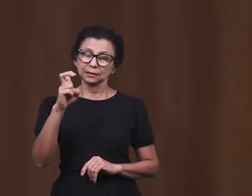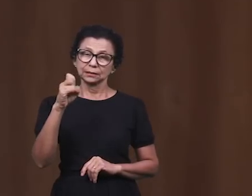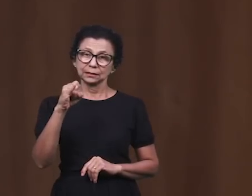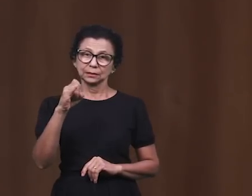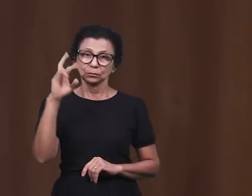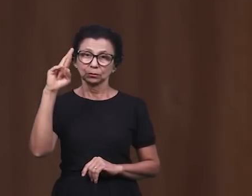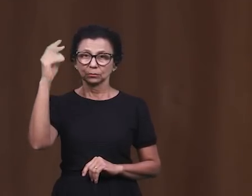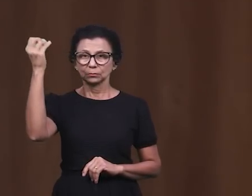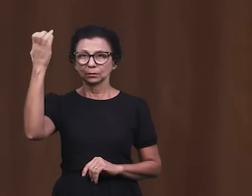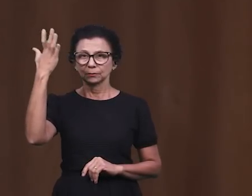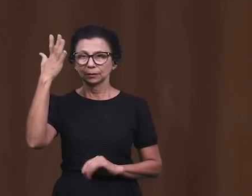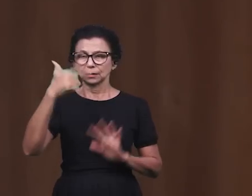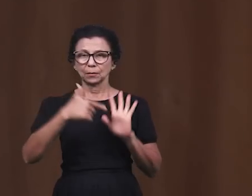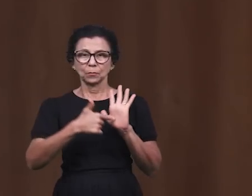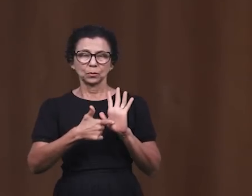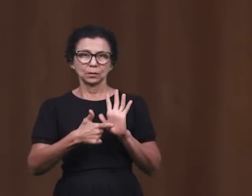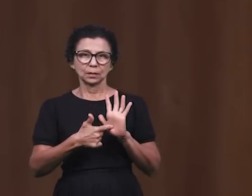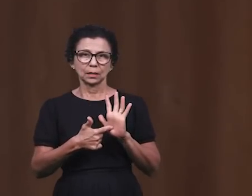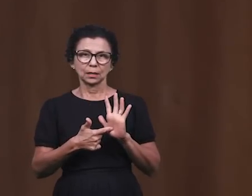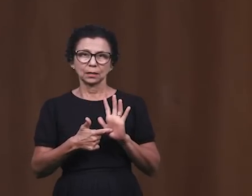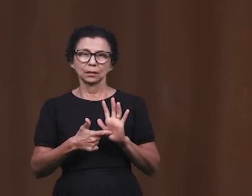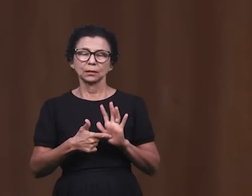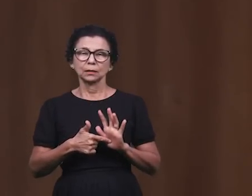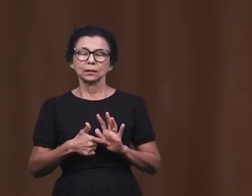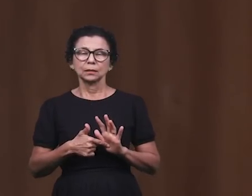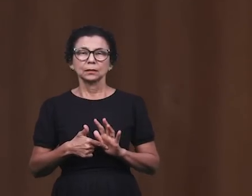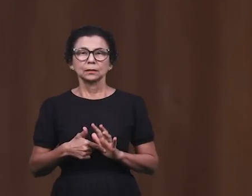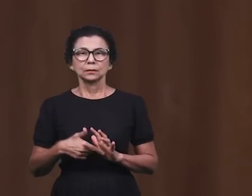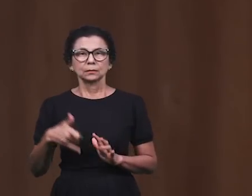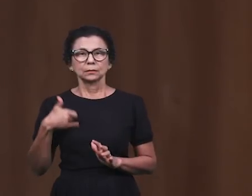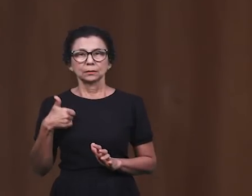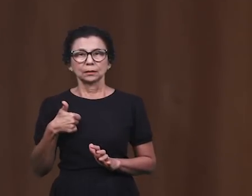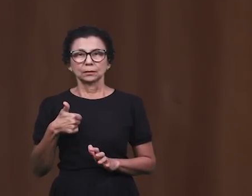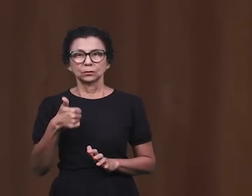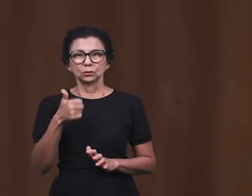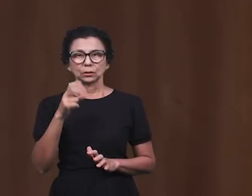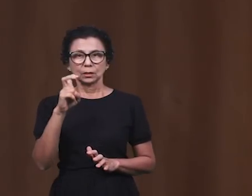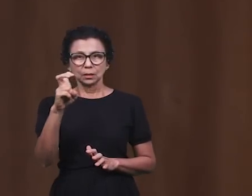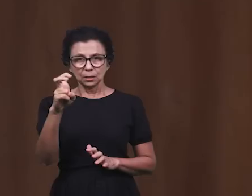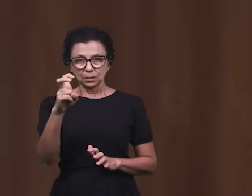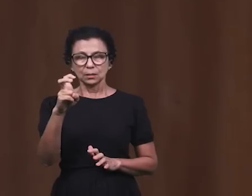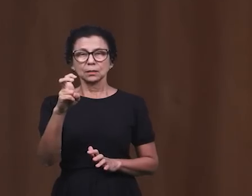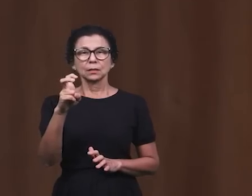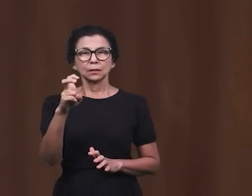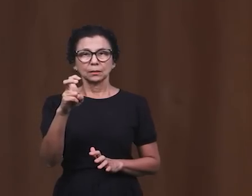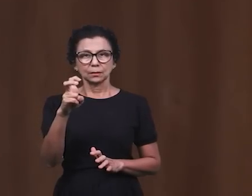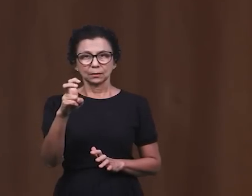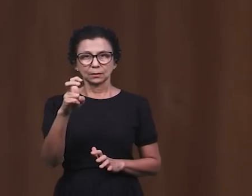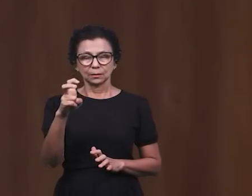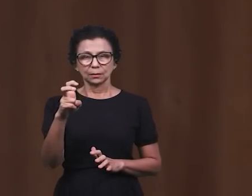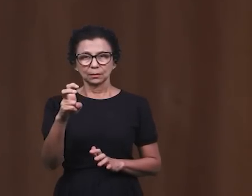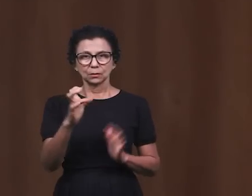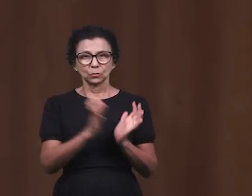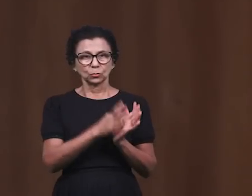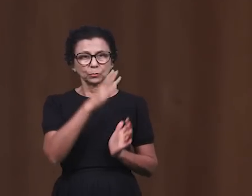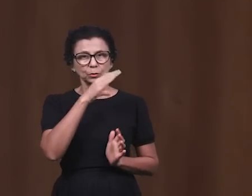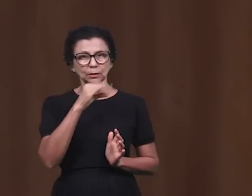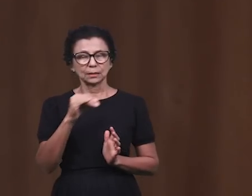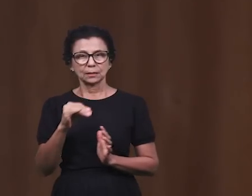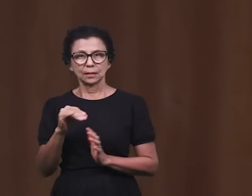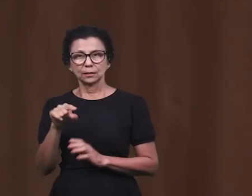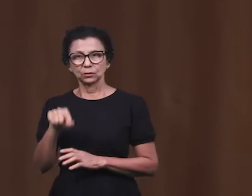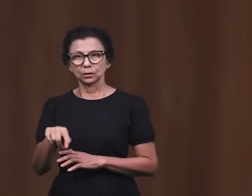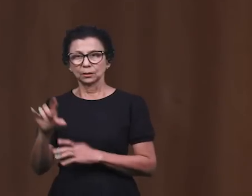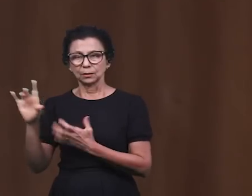assim revelar, ele já pode, a partir daquela data, né, quando ele sai dessa classe de adolescente, Passa pelo